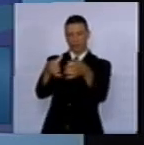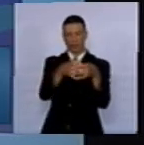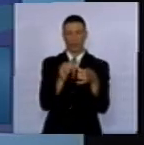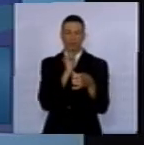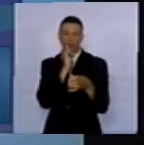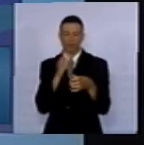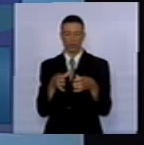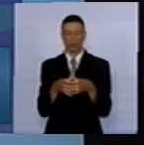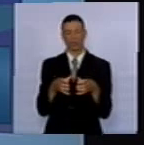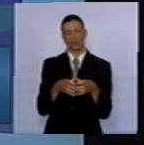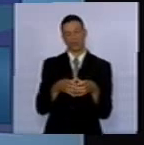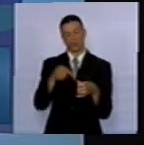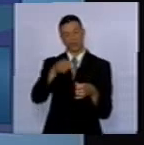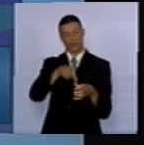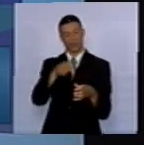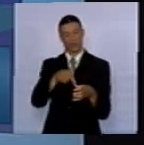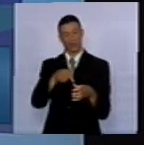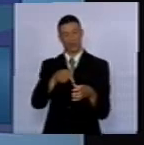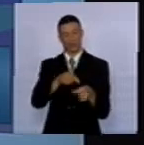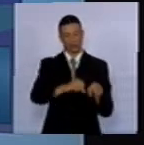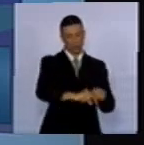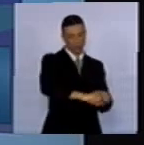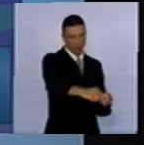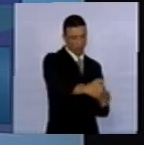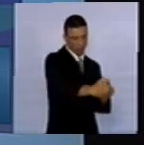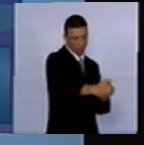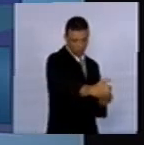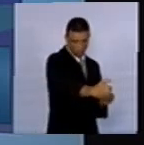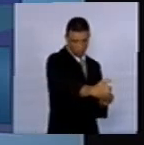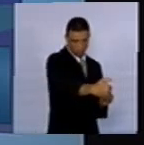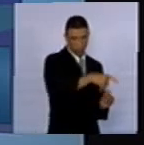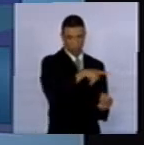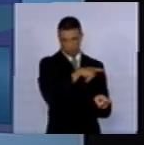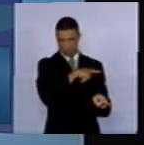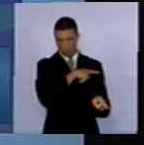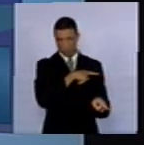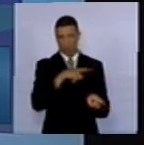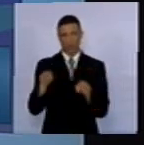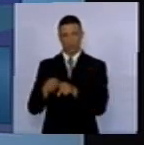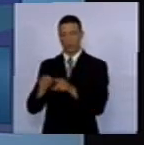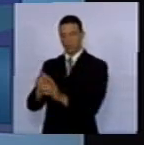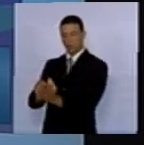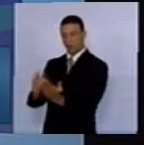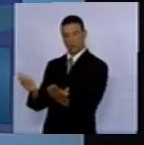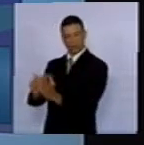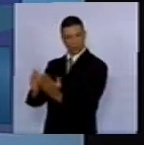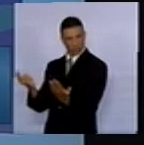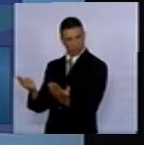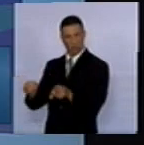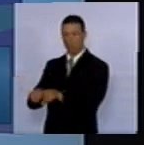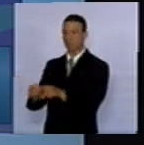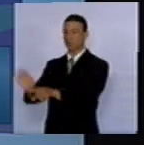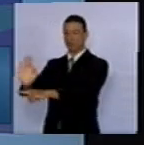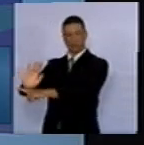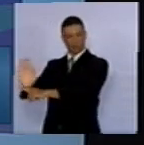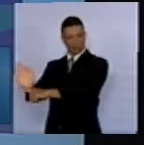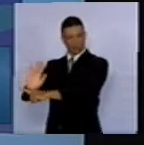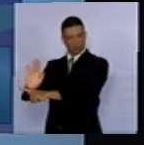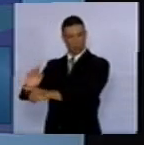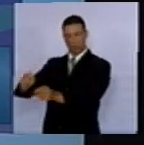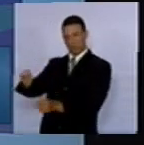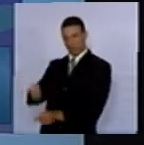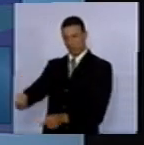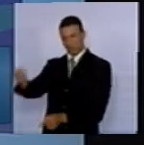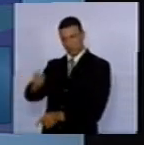molha então presentes no cabo tão presentes na imprensa então presentes no cinema que é uma associação